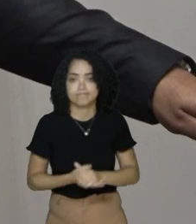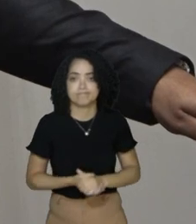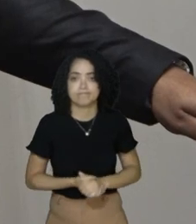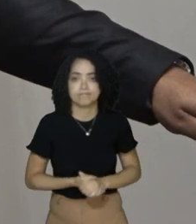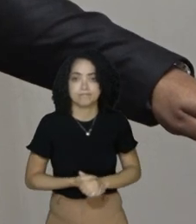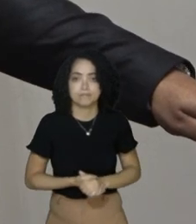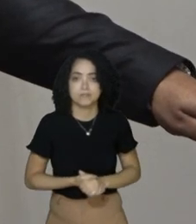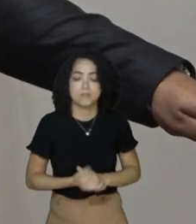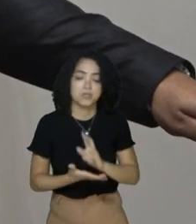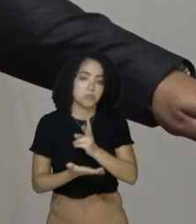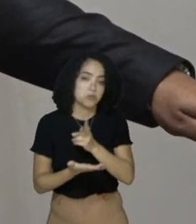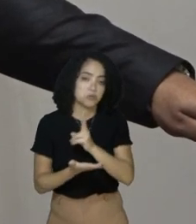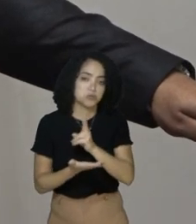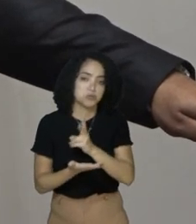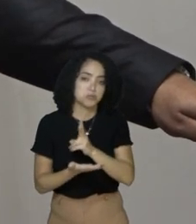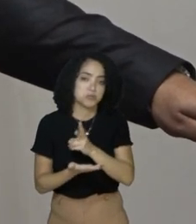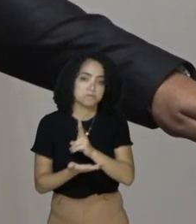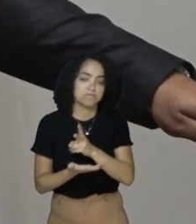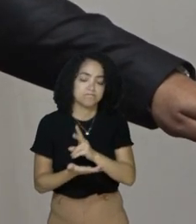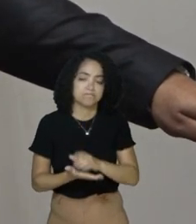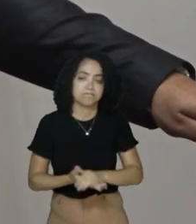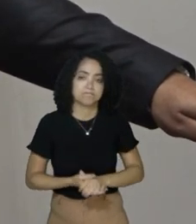E continua.